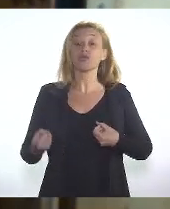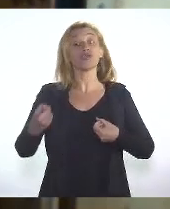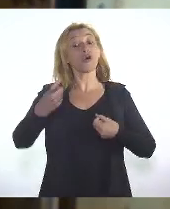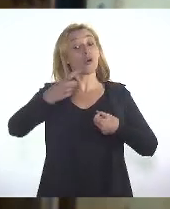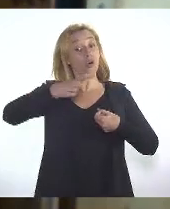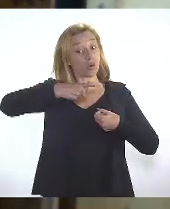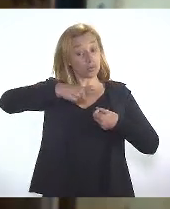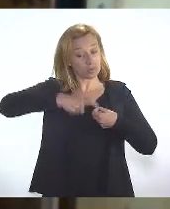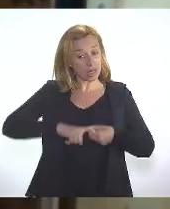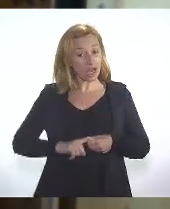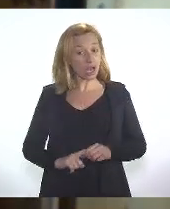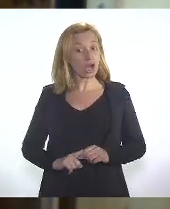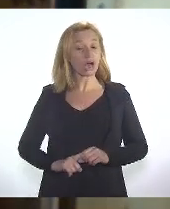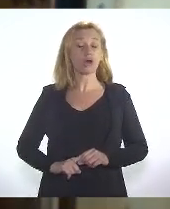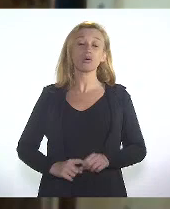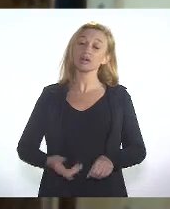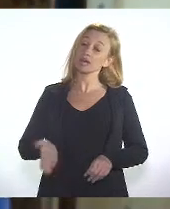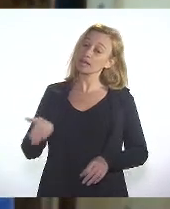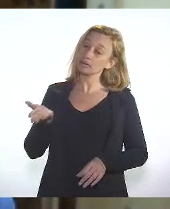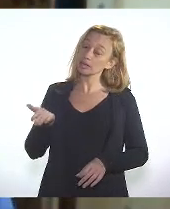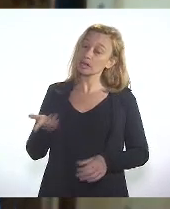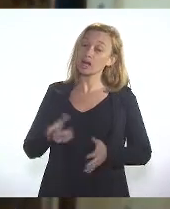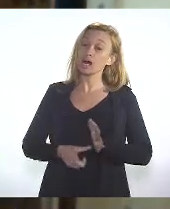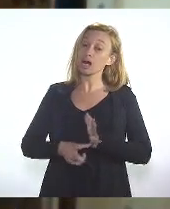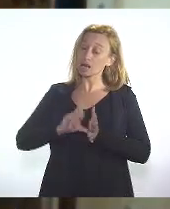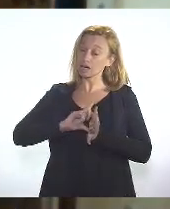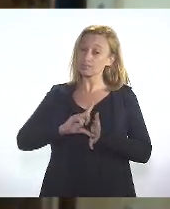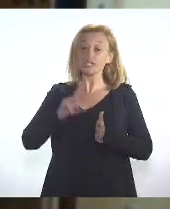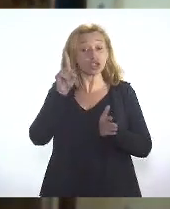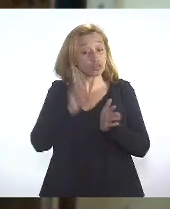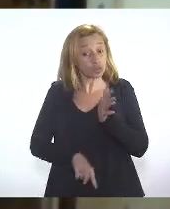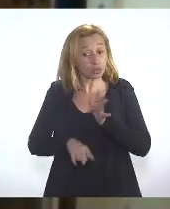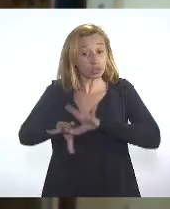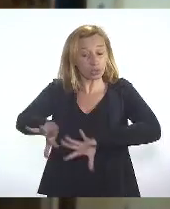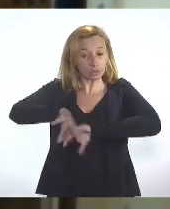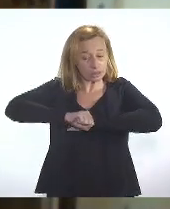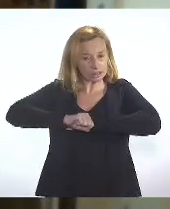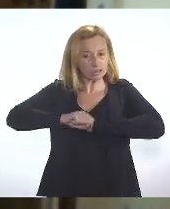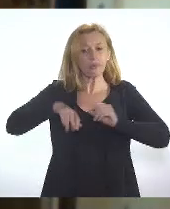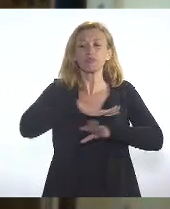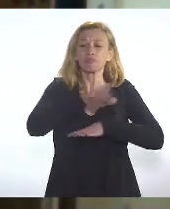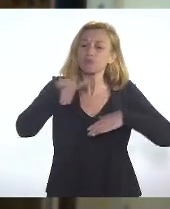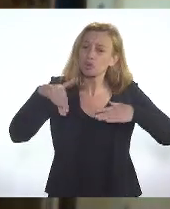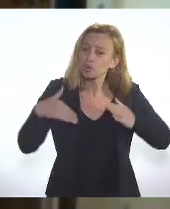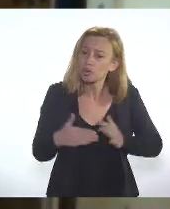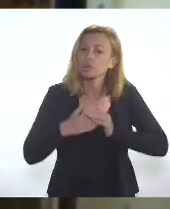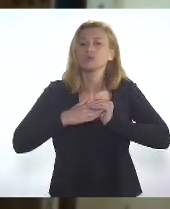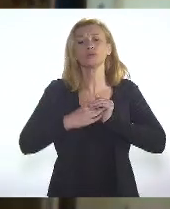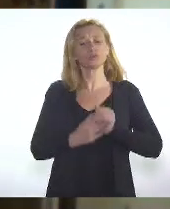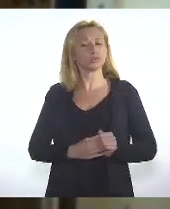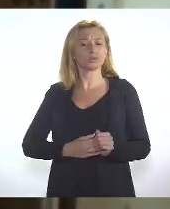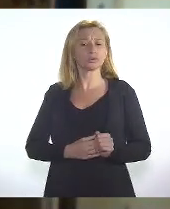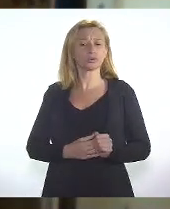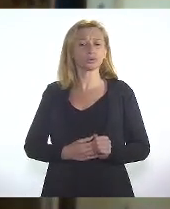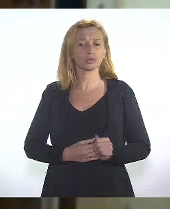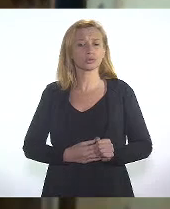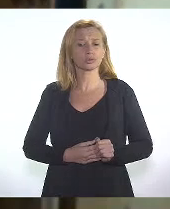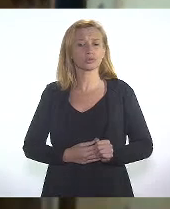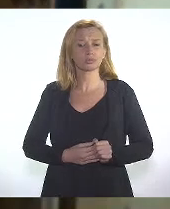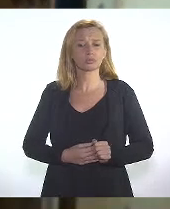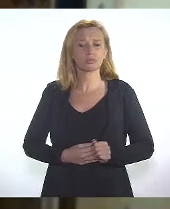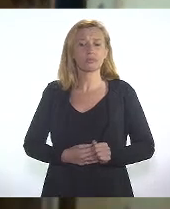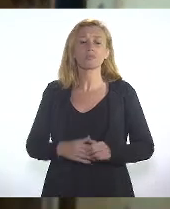a contaminação. E todos, sem exceção, estarem unidos e dando a maior